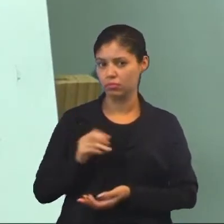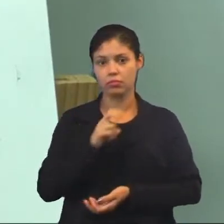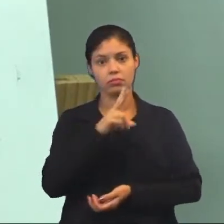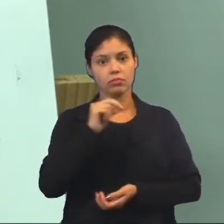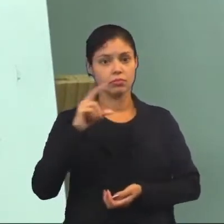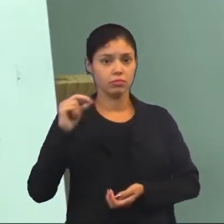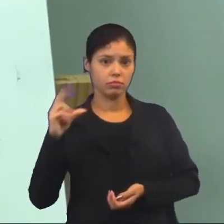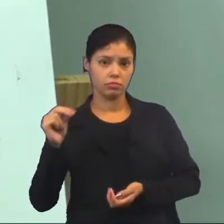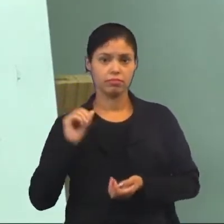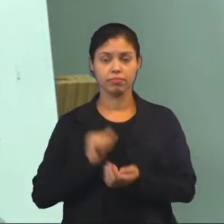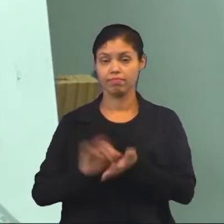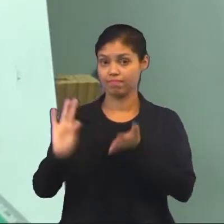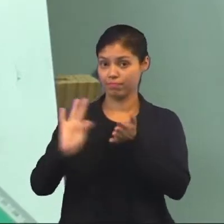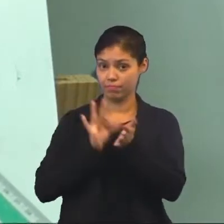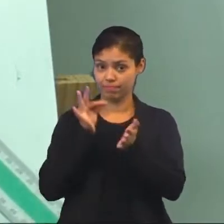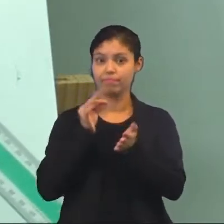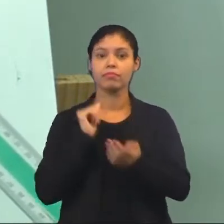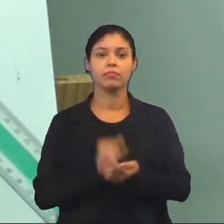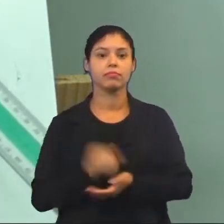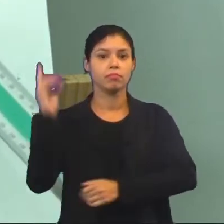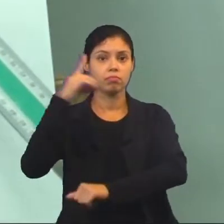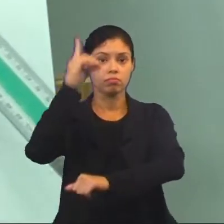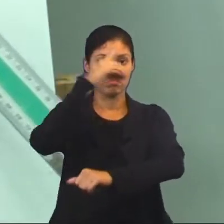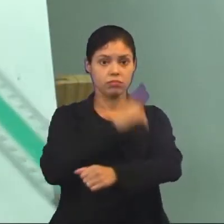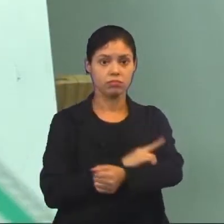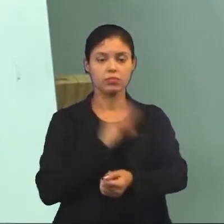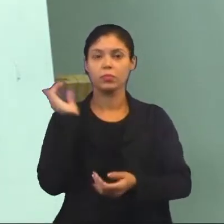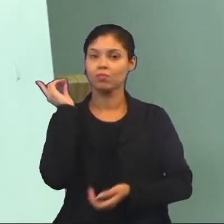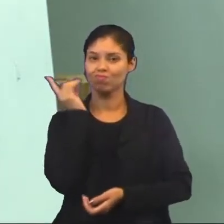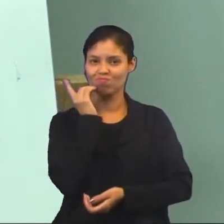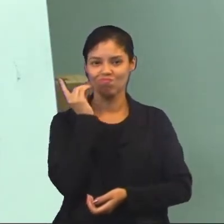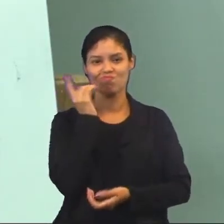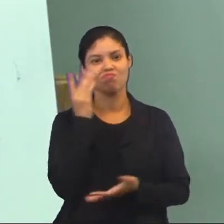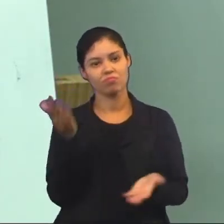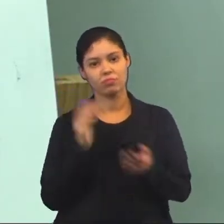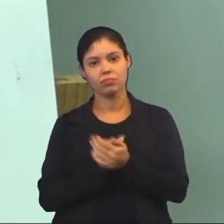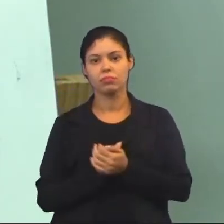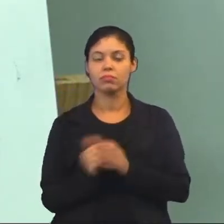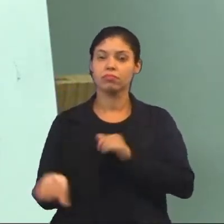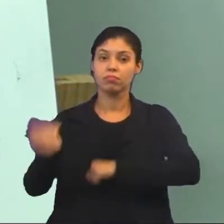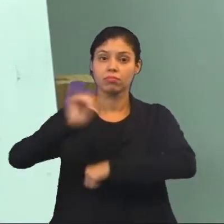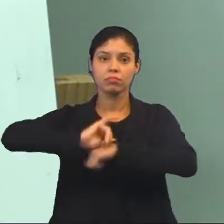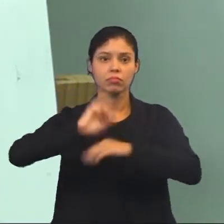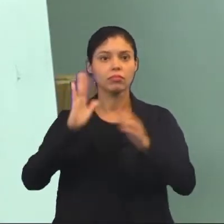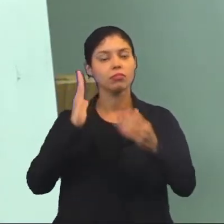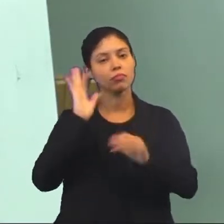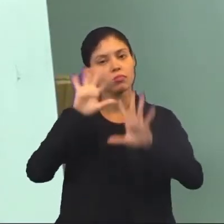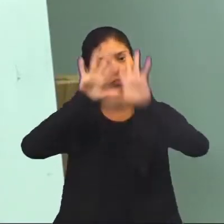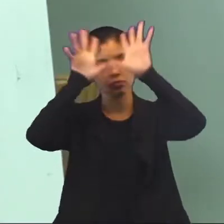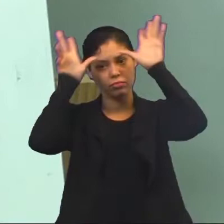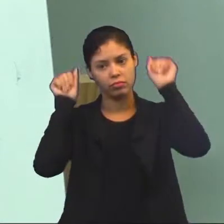pelo menos 500 casos suspeitos de dengue por dia na capital do Acre.